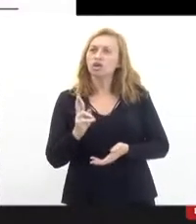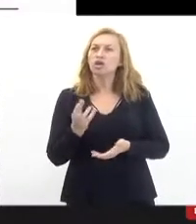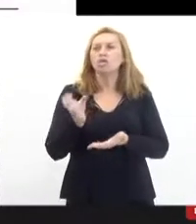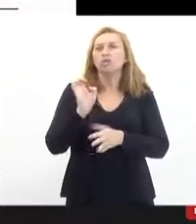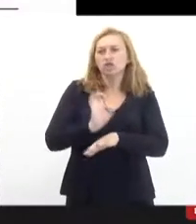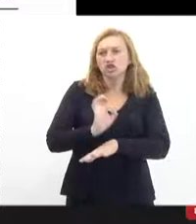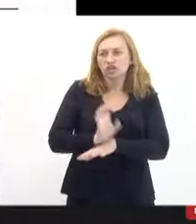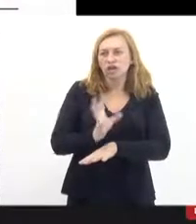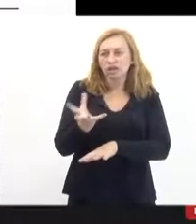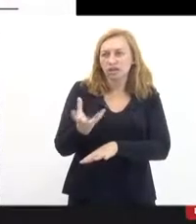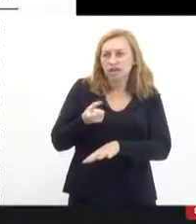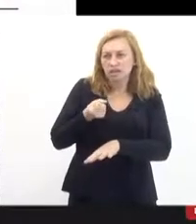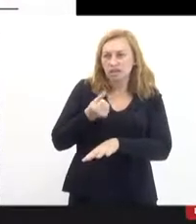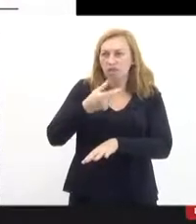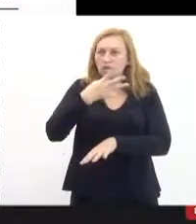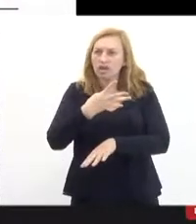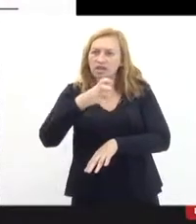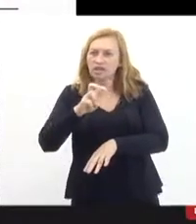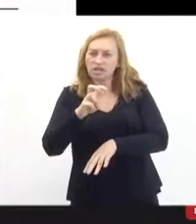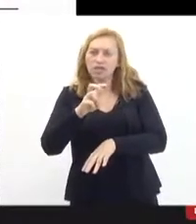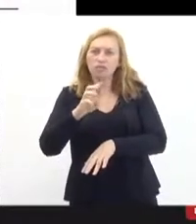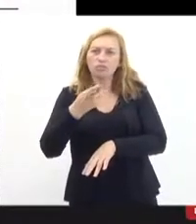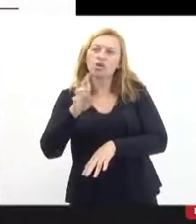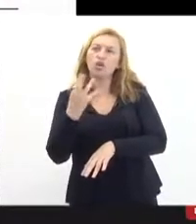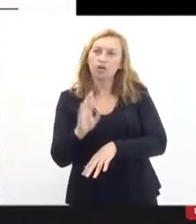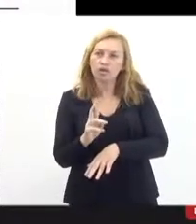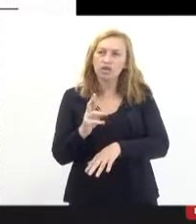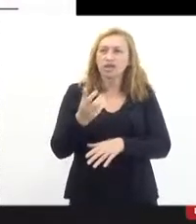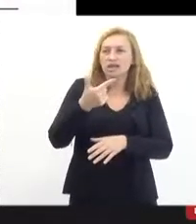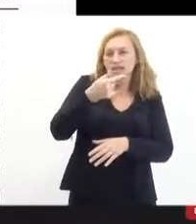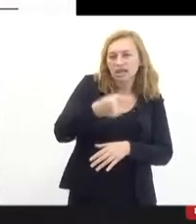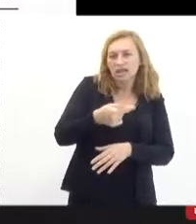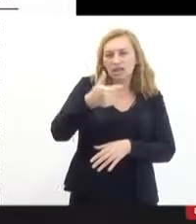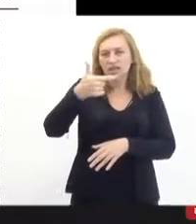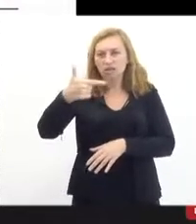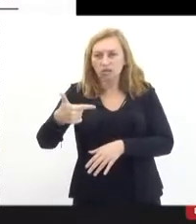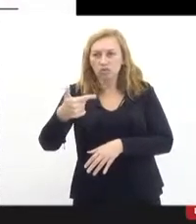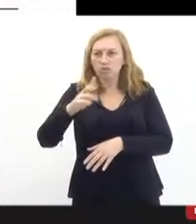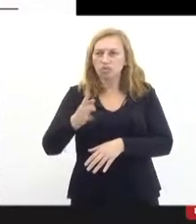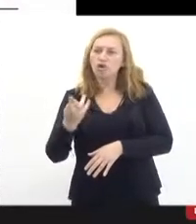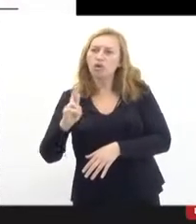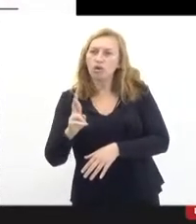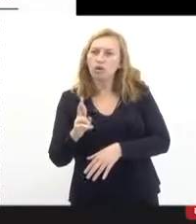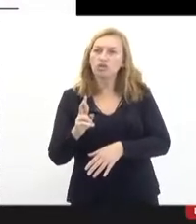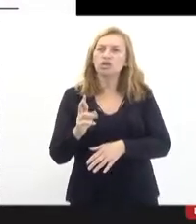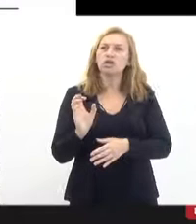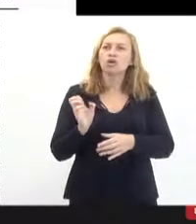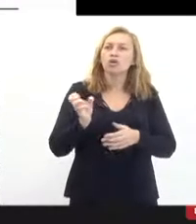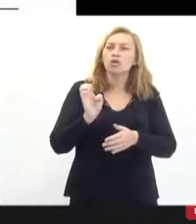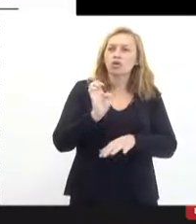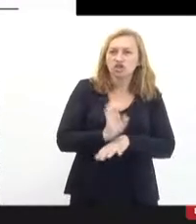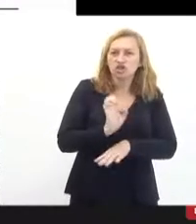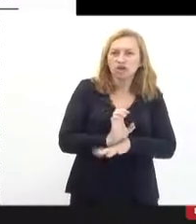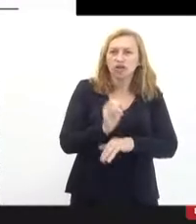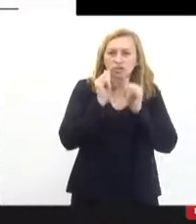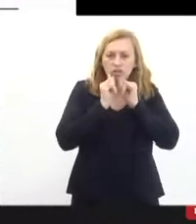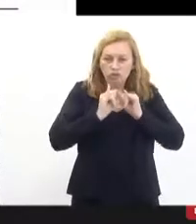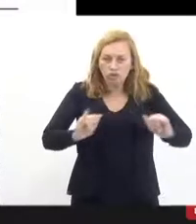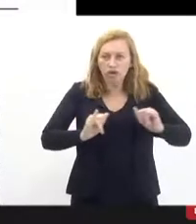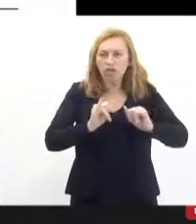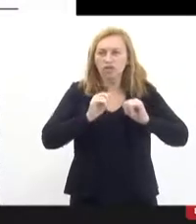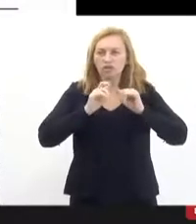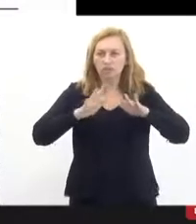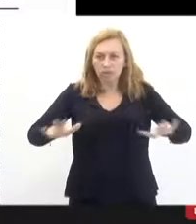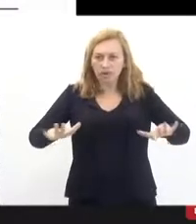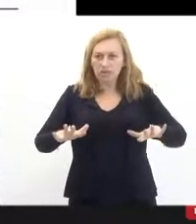expectativa de receber 45 bilhões, ou seja, 72 bilhões o Estado está divulgando essa informação, né,